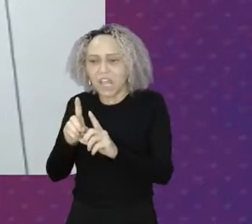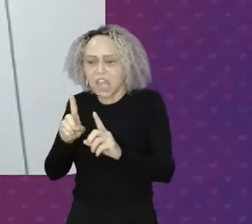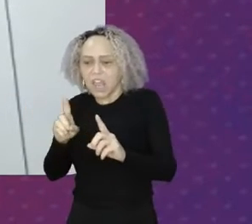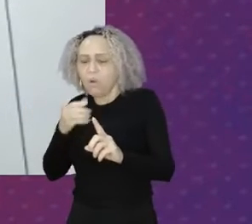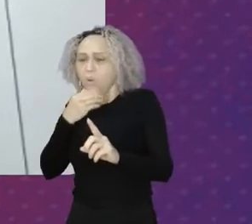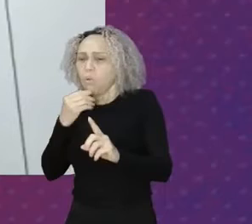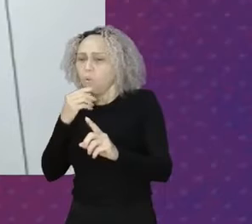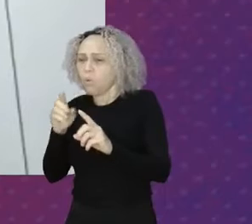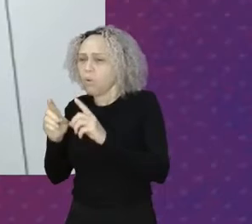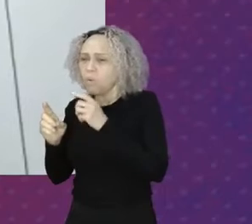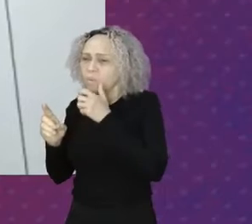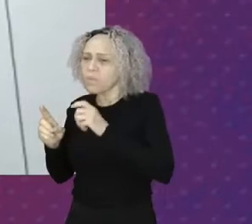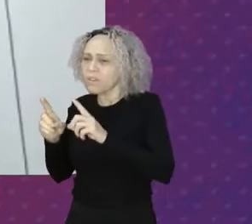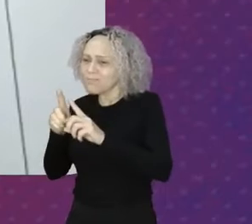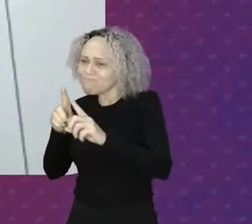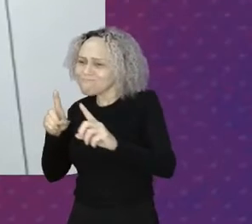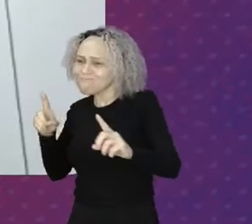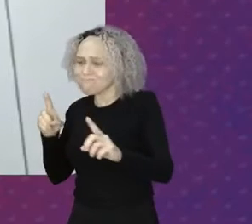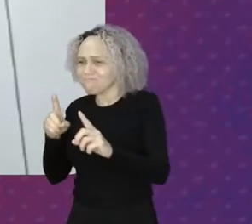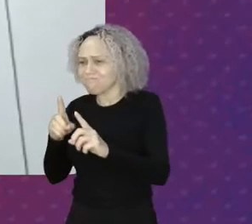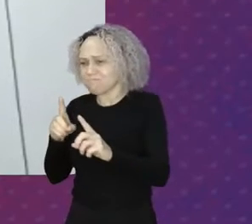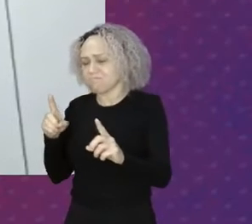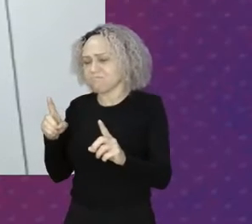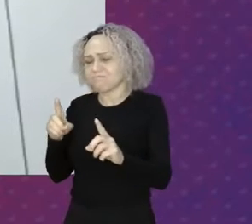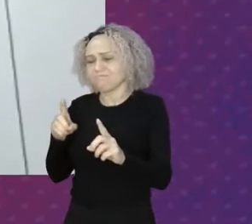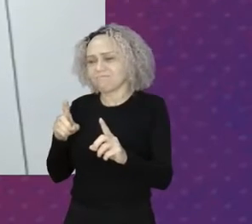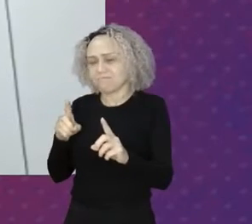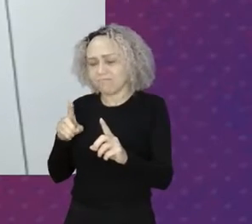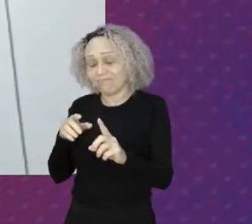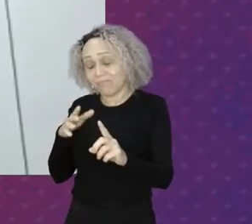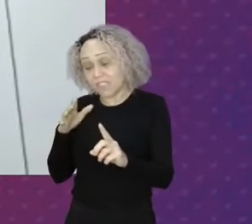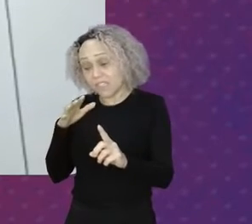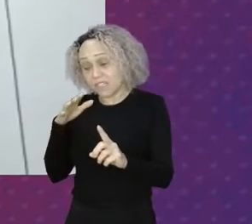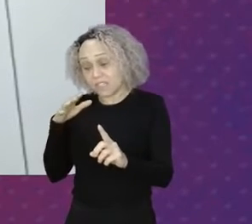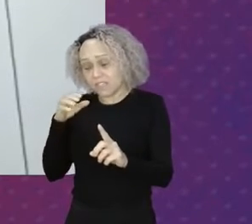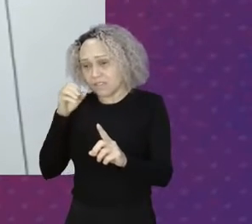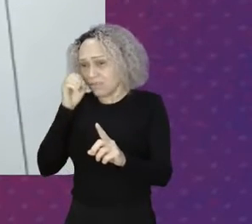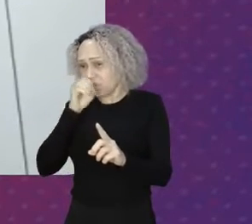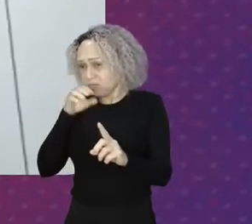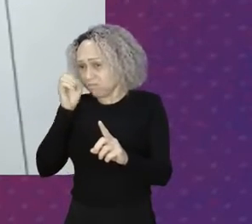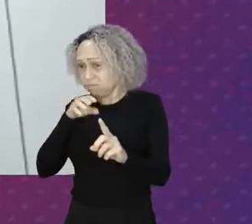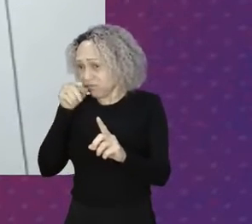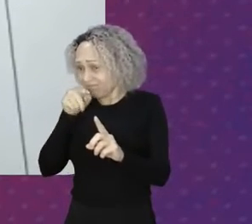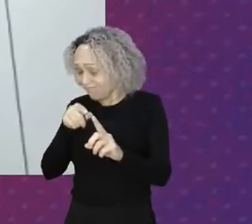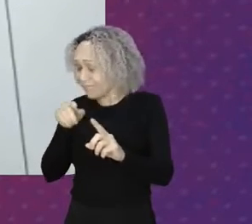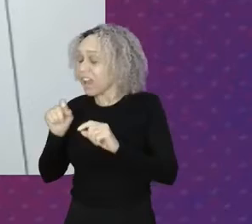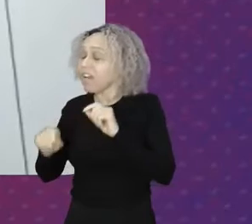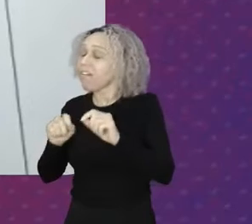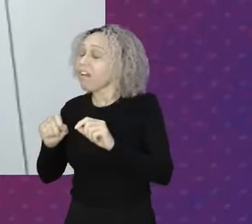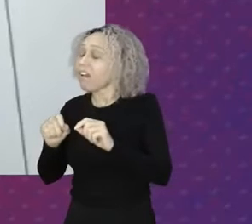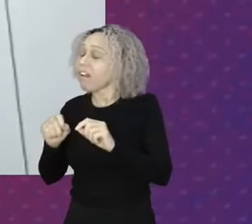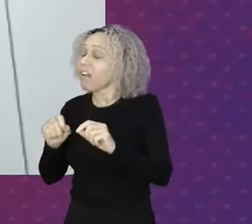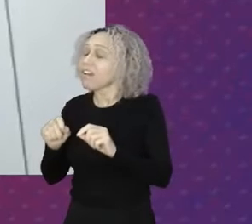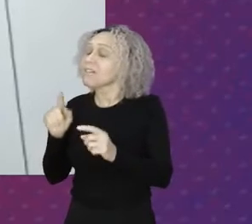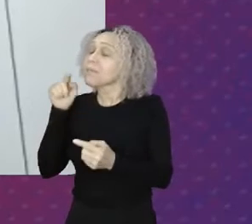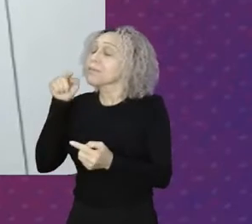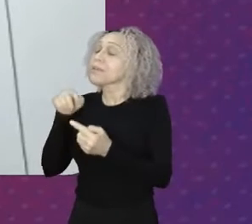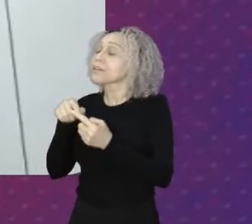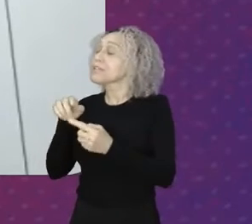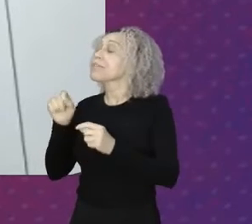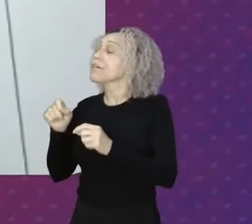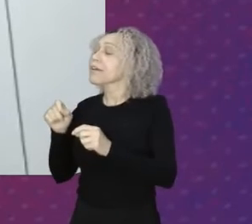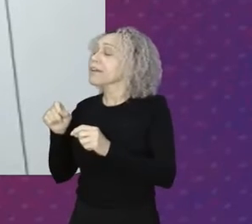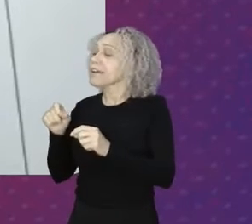diversidade nesses espaços de poder e decisão. Então, quanto mais a gente ocupa esses espaços, mais violência nós